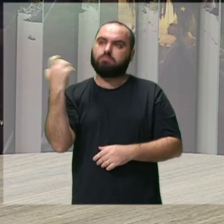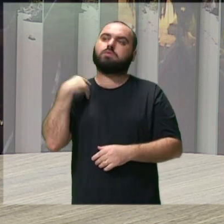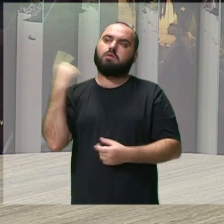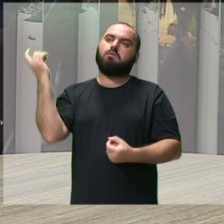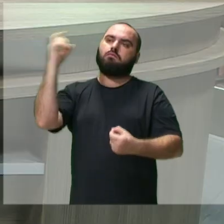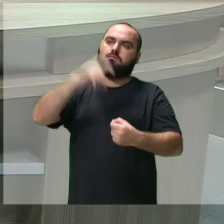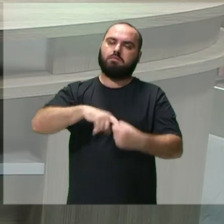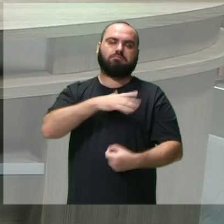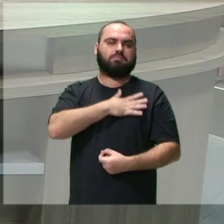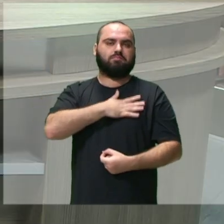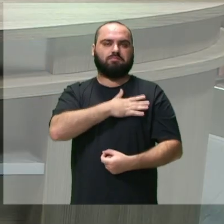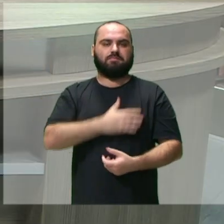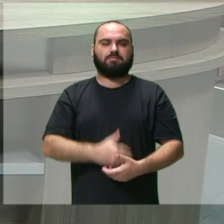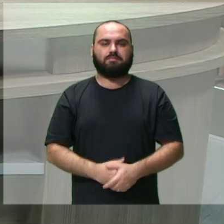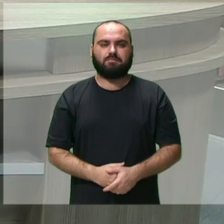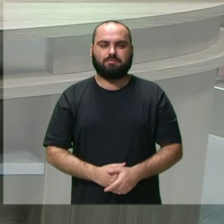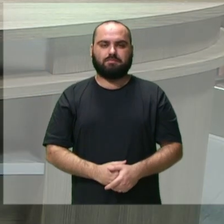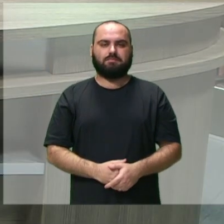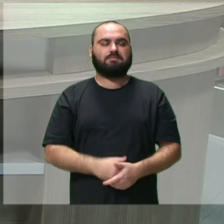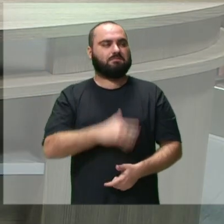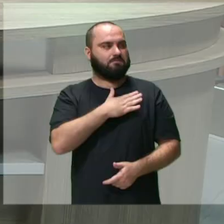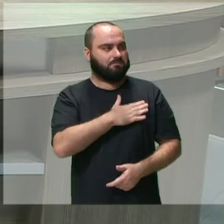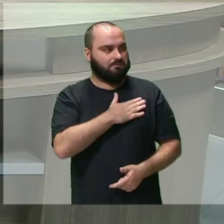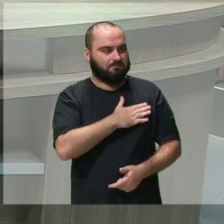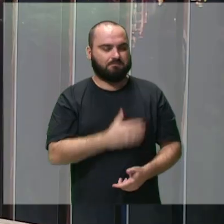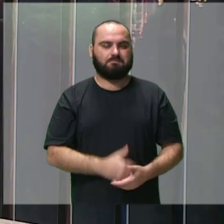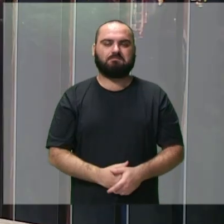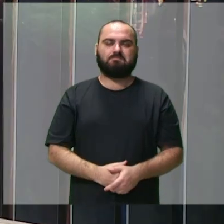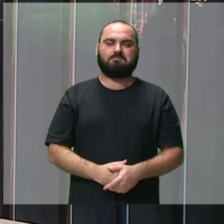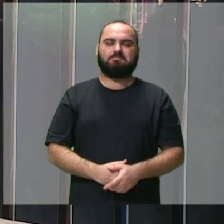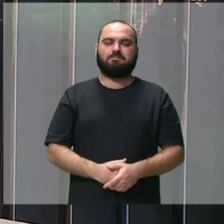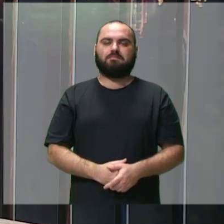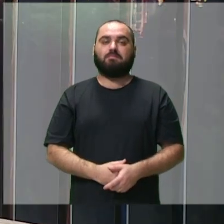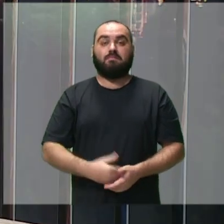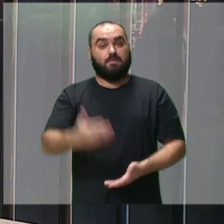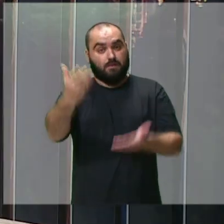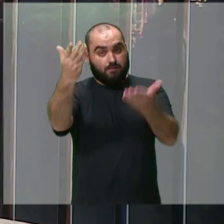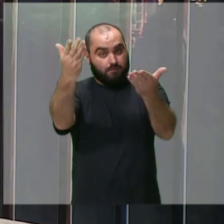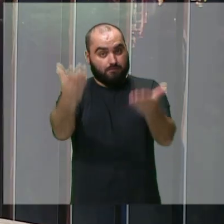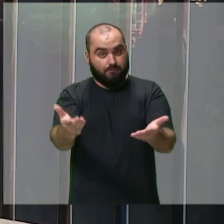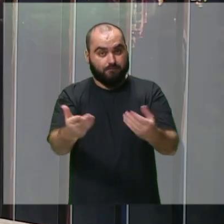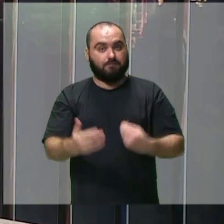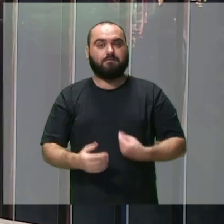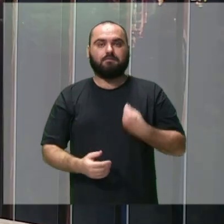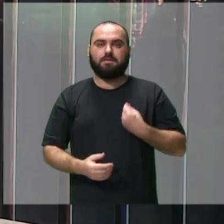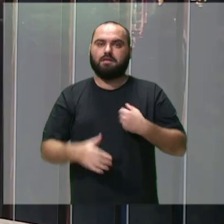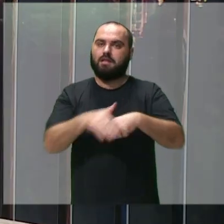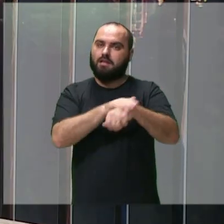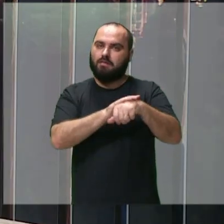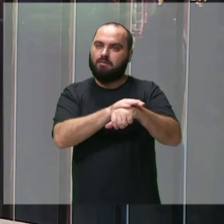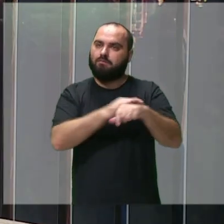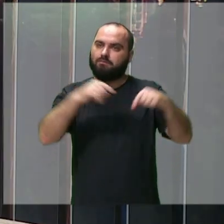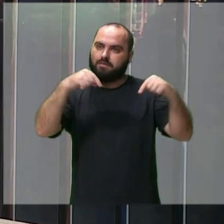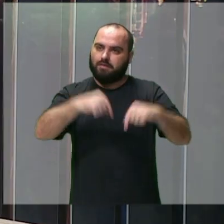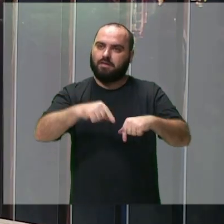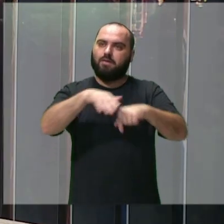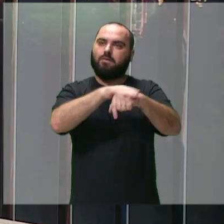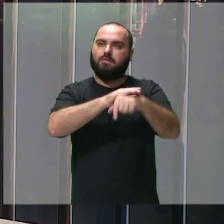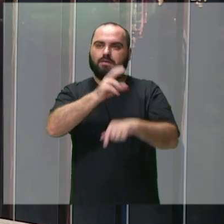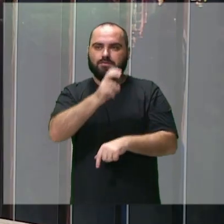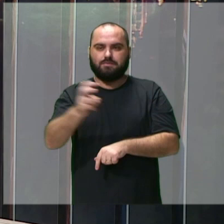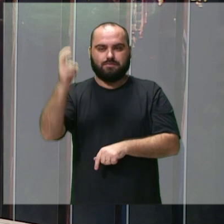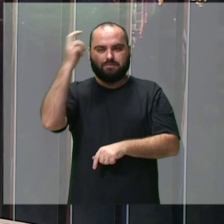será um prazer. Muito obrigado. Prazer te receber. Obrigado. Prazer também conversar com vocês aqui no nosso Conversa